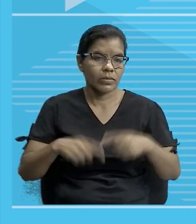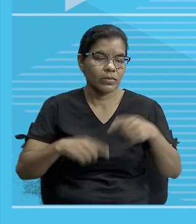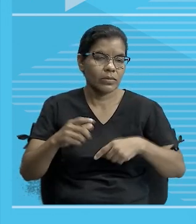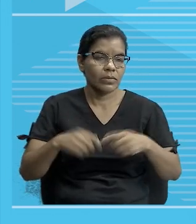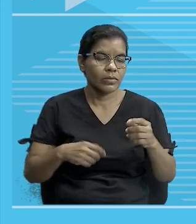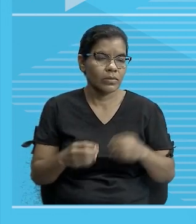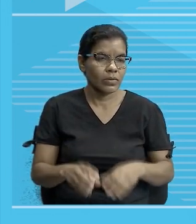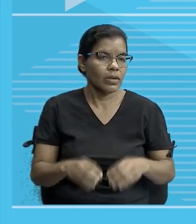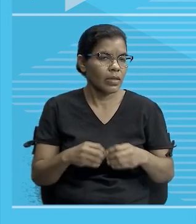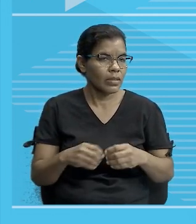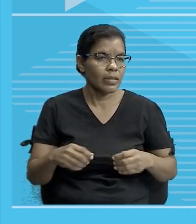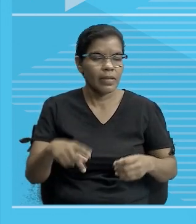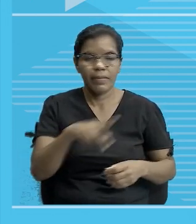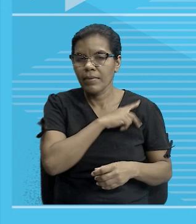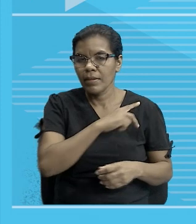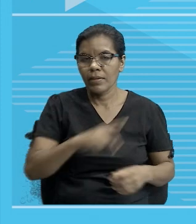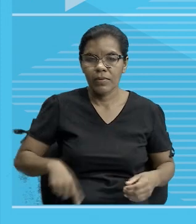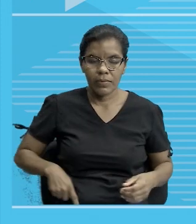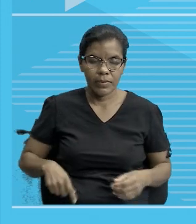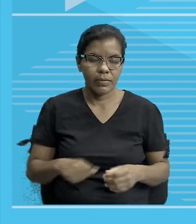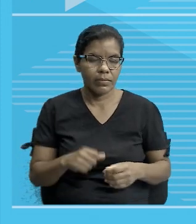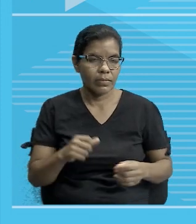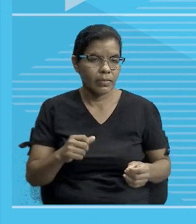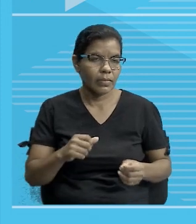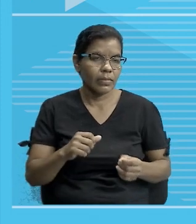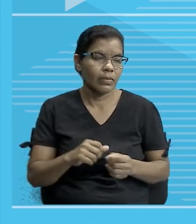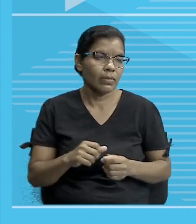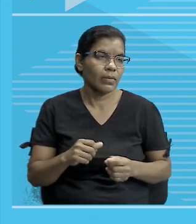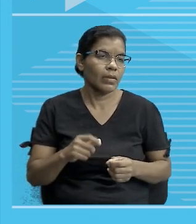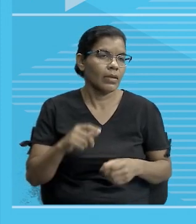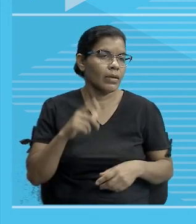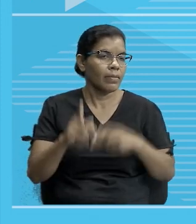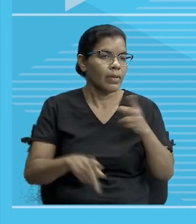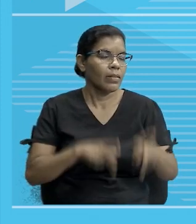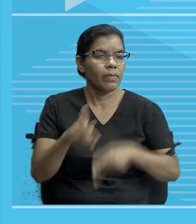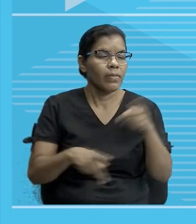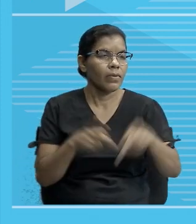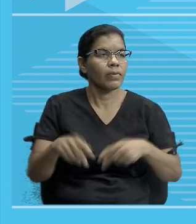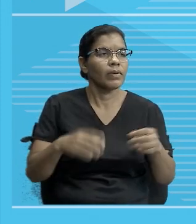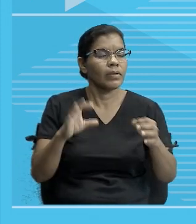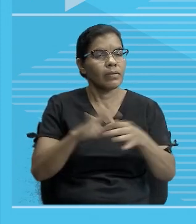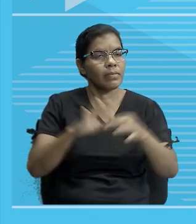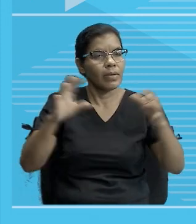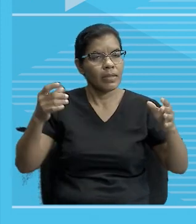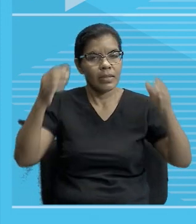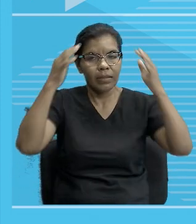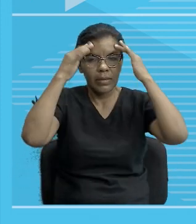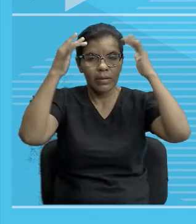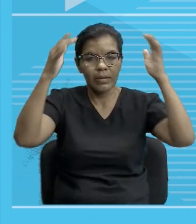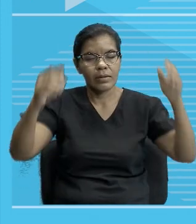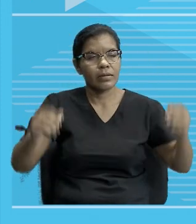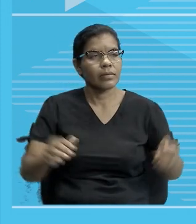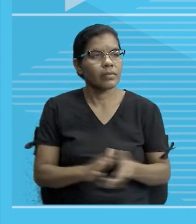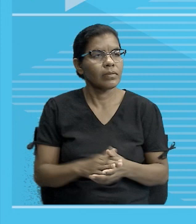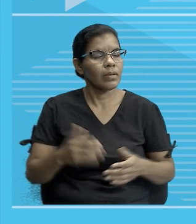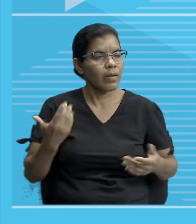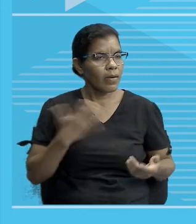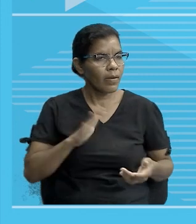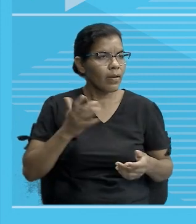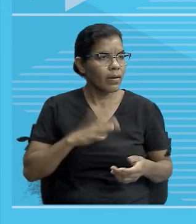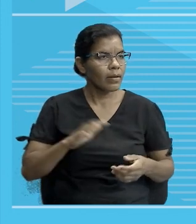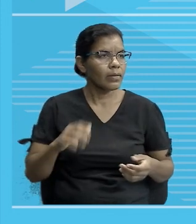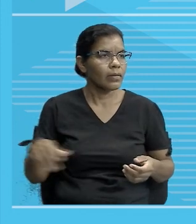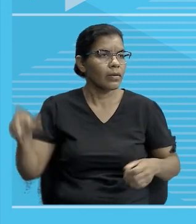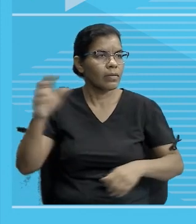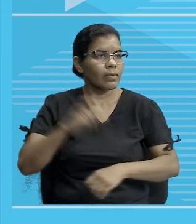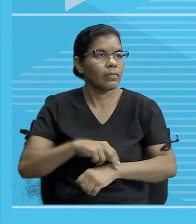Uma liberdade de consciência a todos, principalmente aos mais ricos. É um momento do